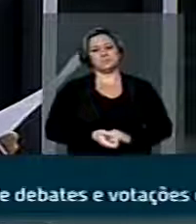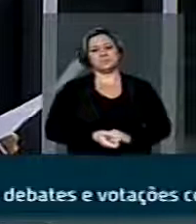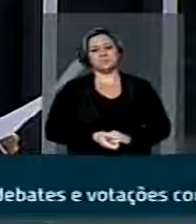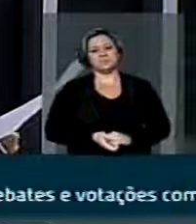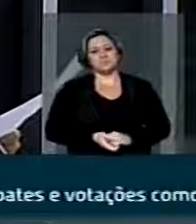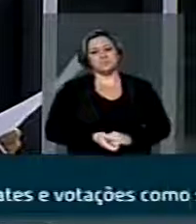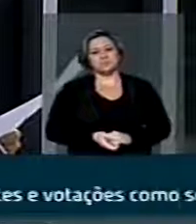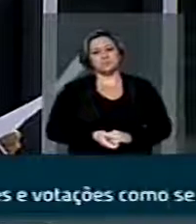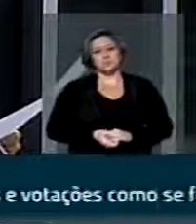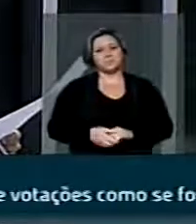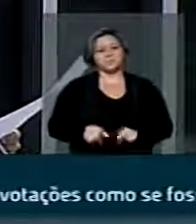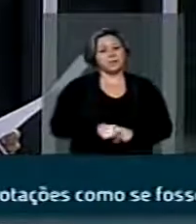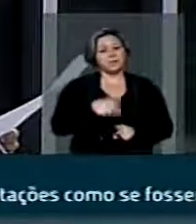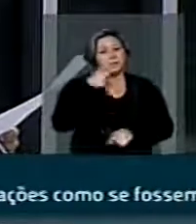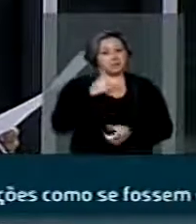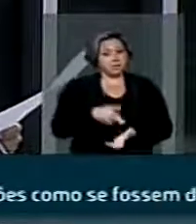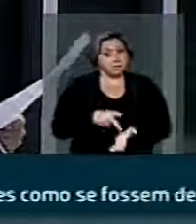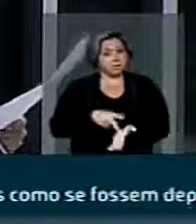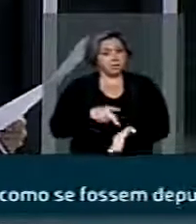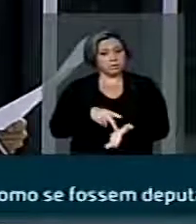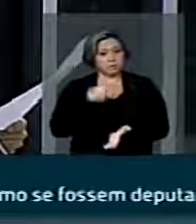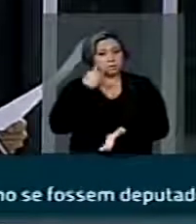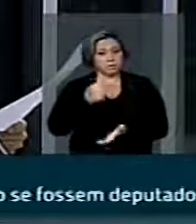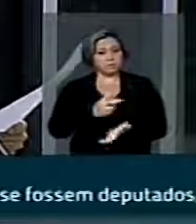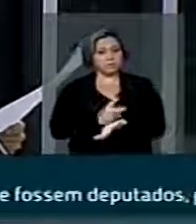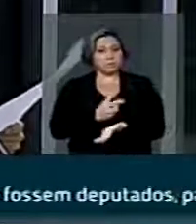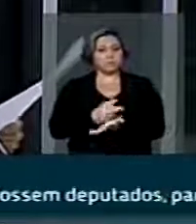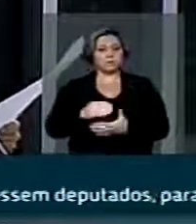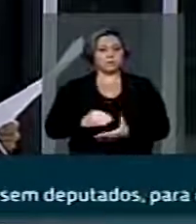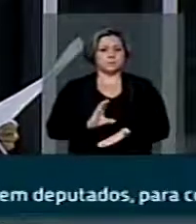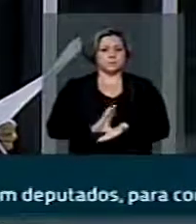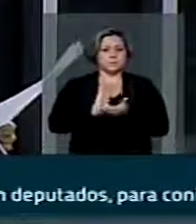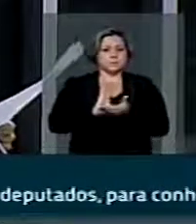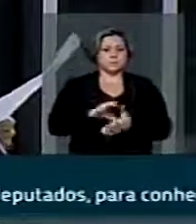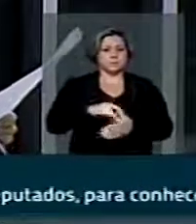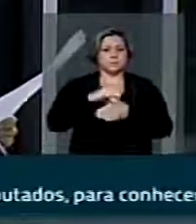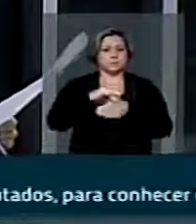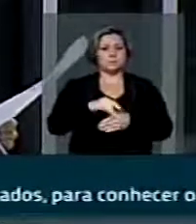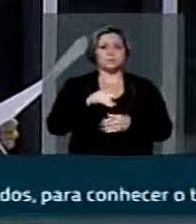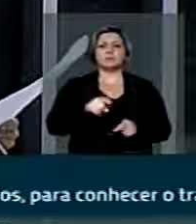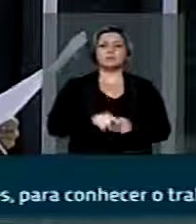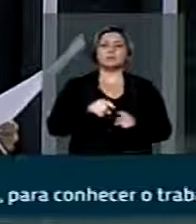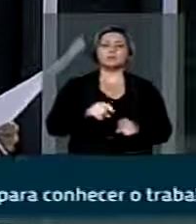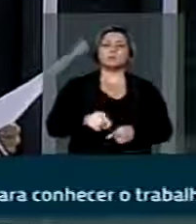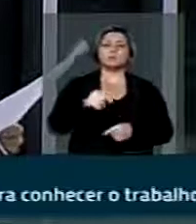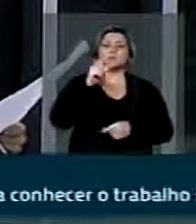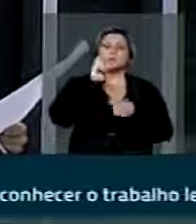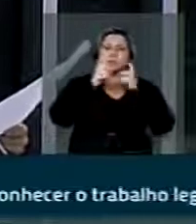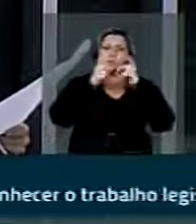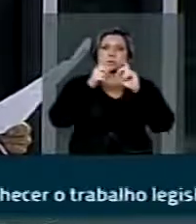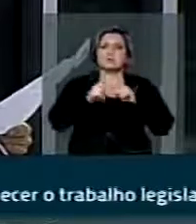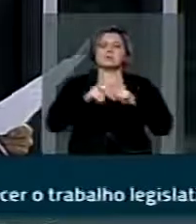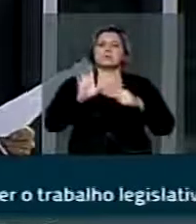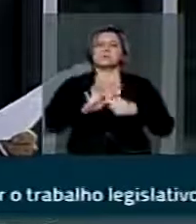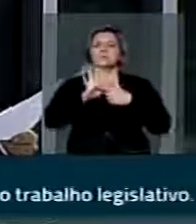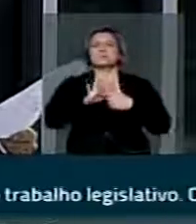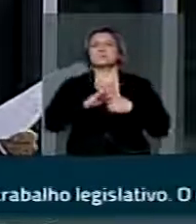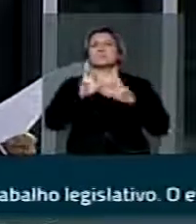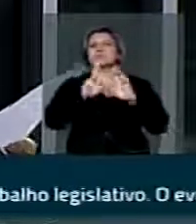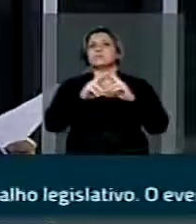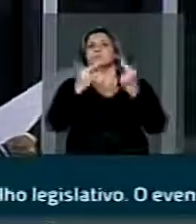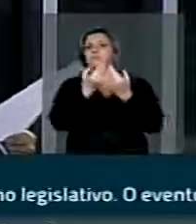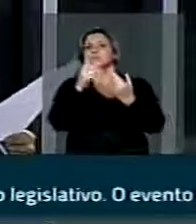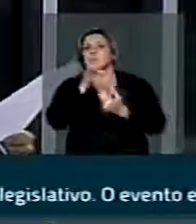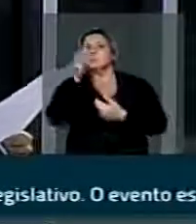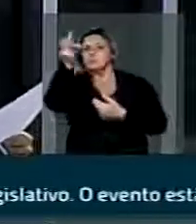Pois bem, tanto é verdade que o mesmo Conselho de Administração recusou, em reuniões futuras,